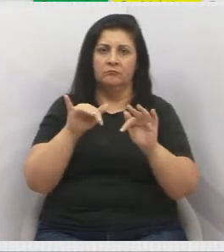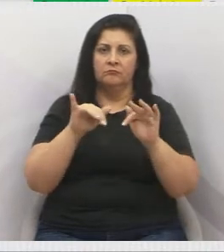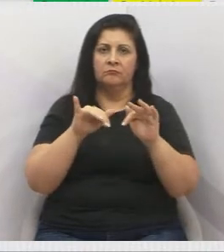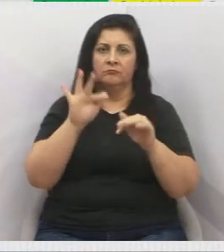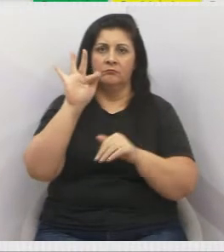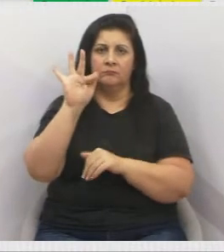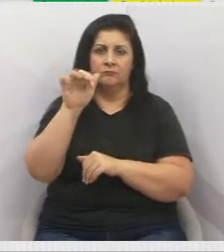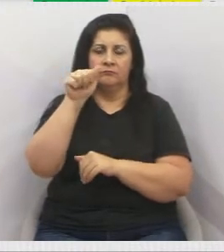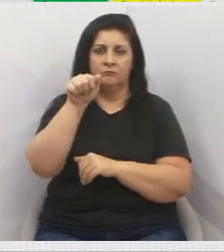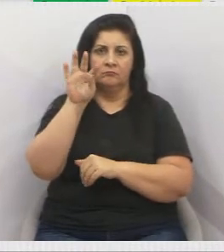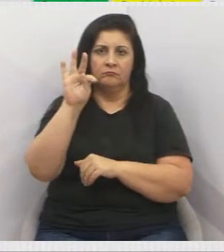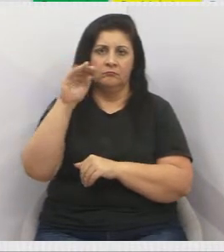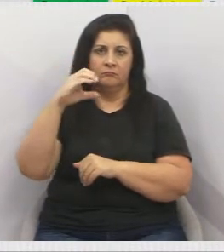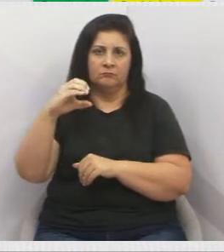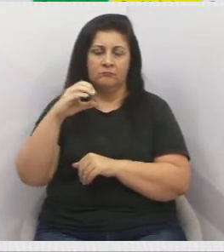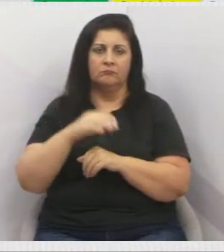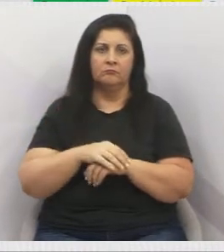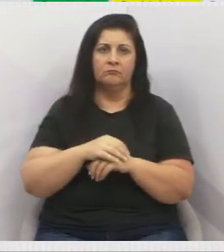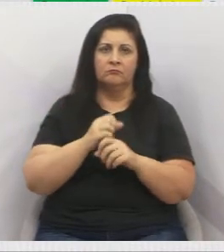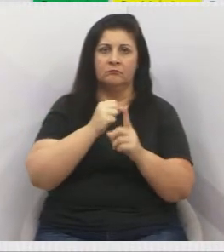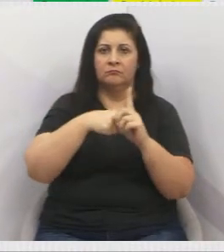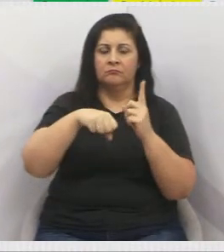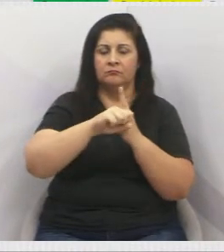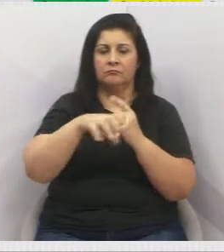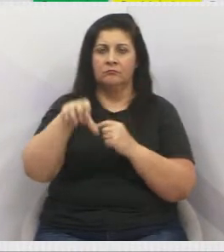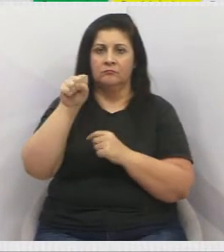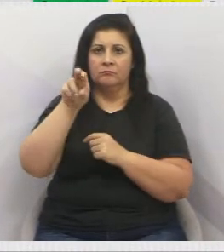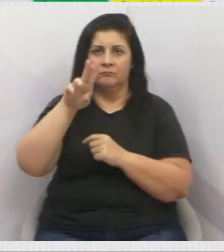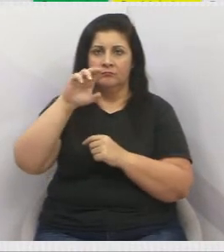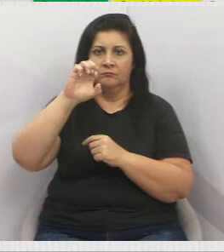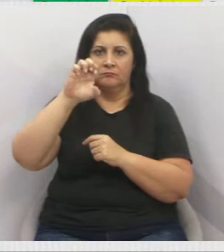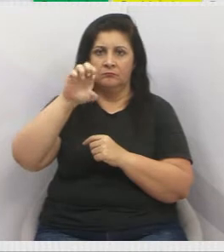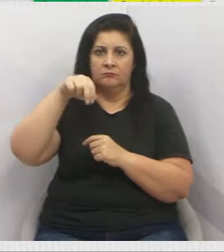FATEC e Organização da Sociedade Civil, Suinam.